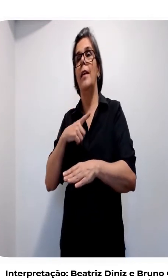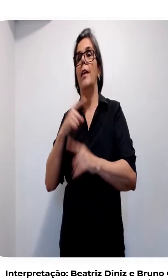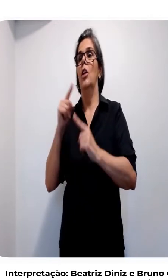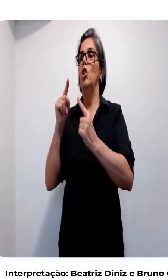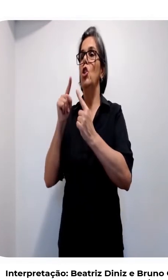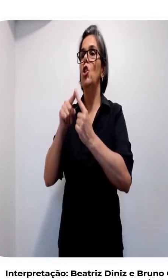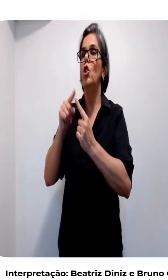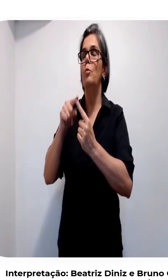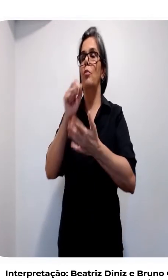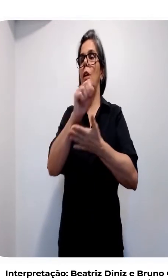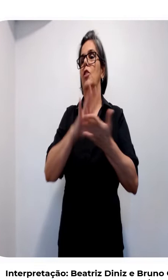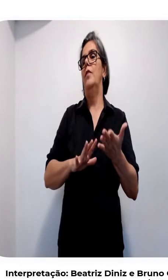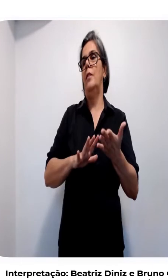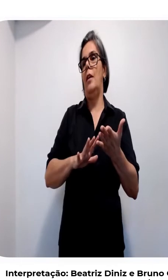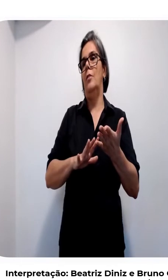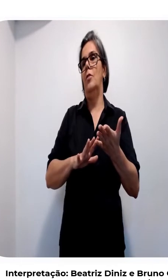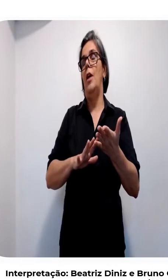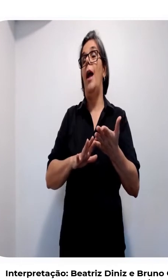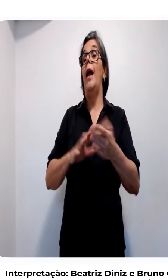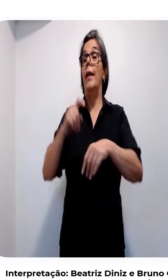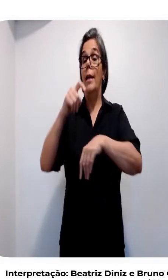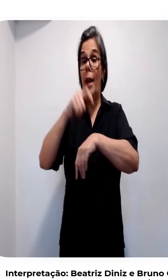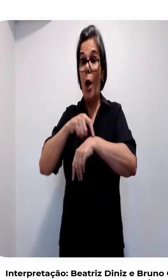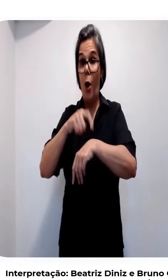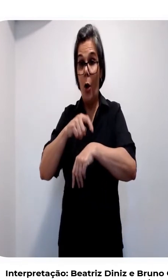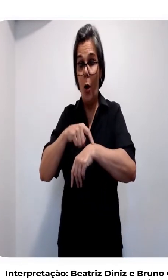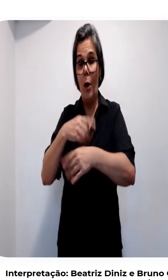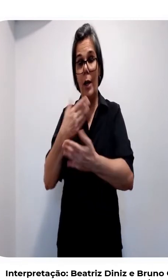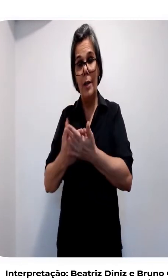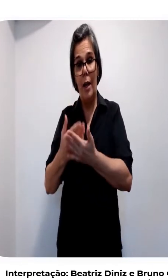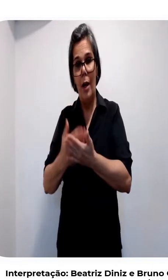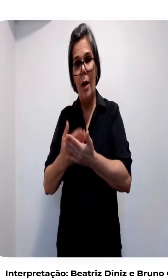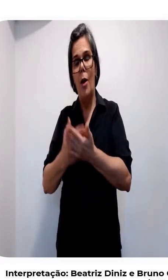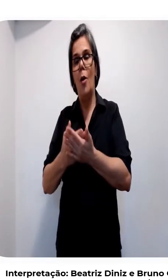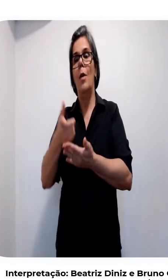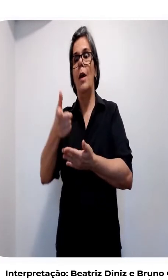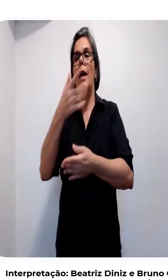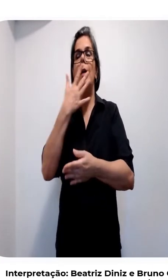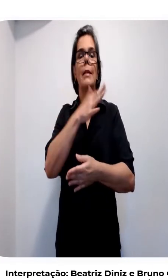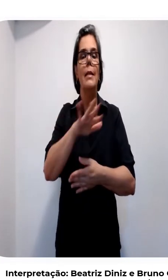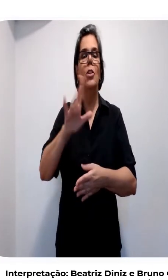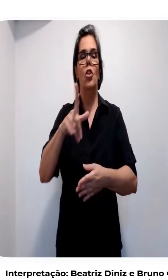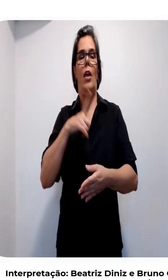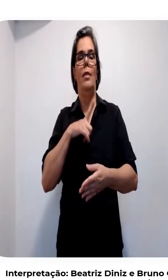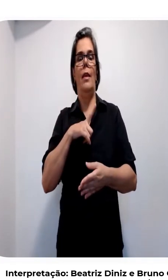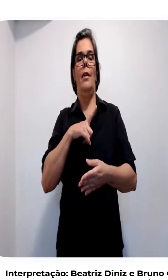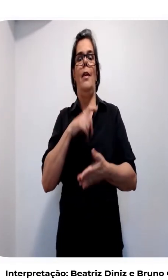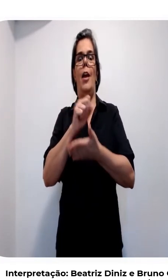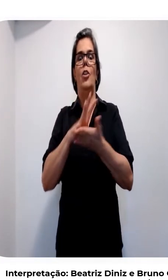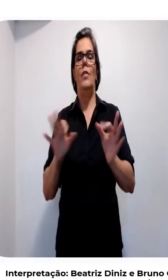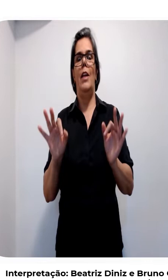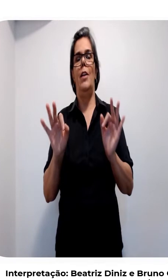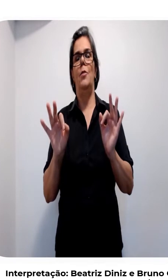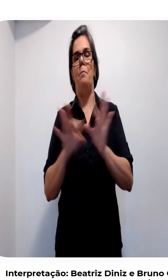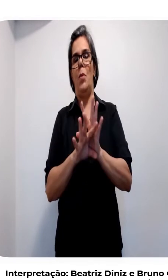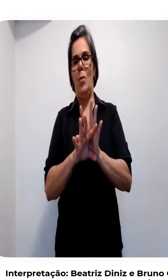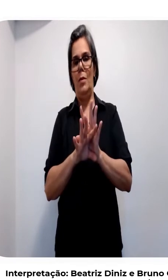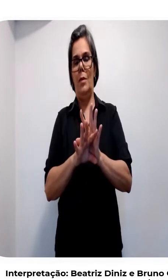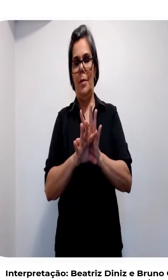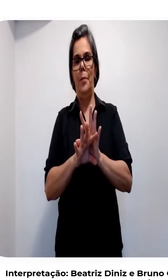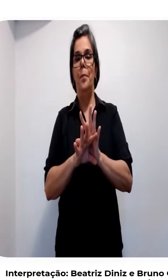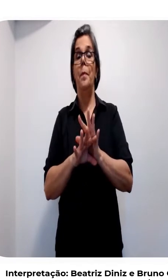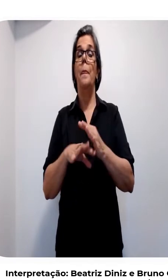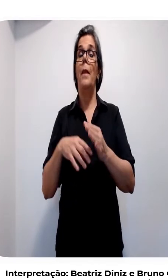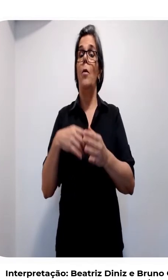crianças estão com aquela atividade, a gente discute sobre isso, tentando linkar, né? Fazer com que a escola esteja presente também